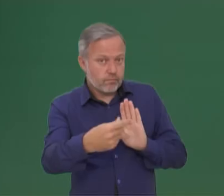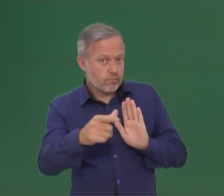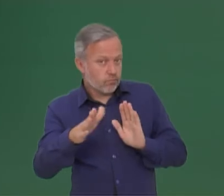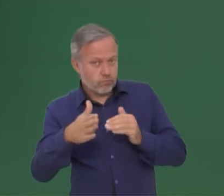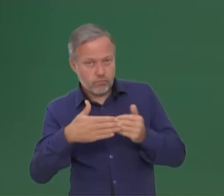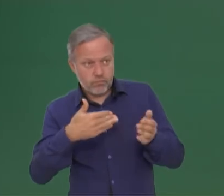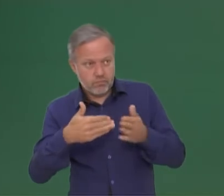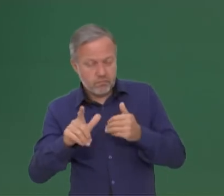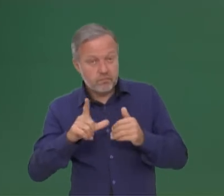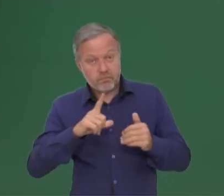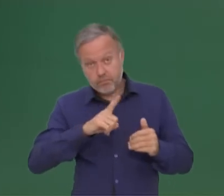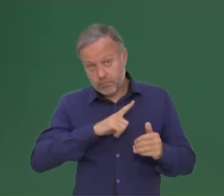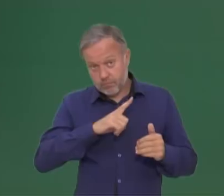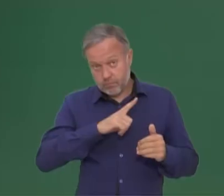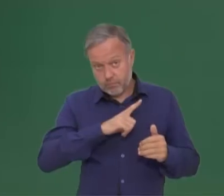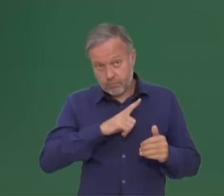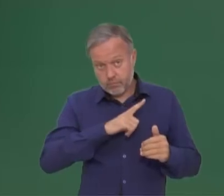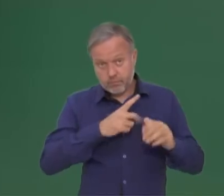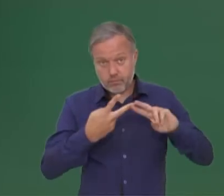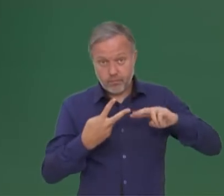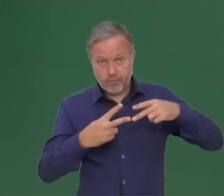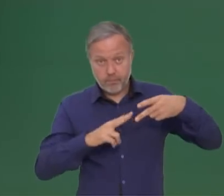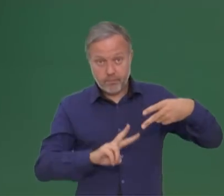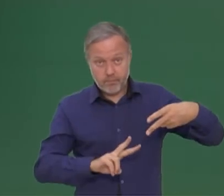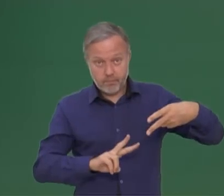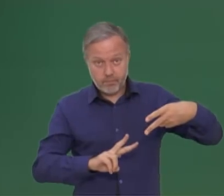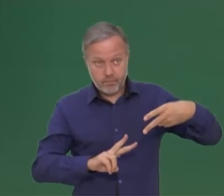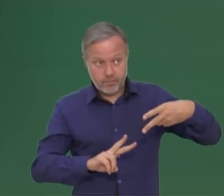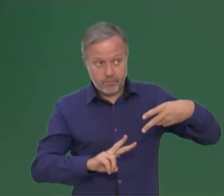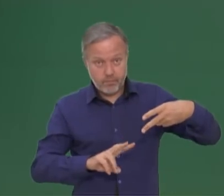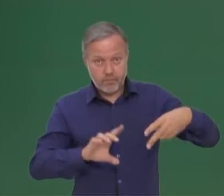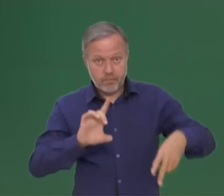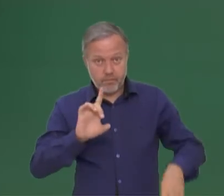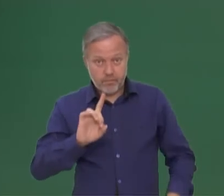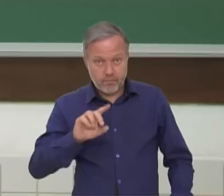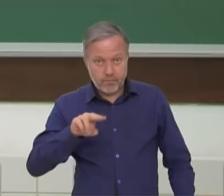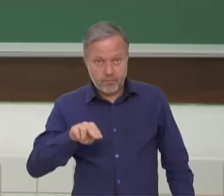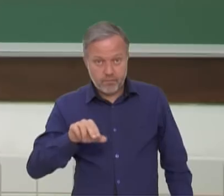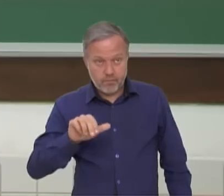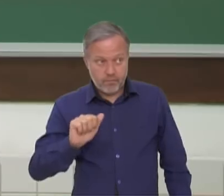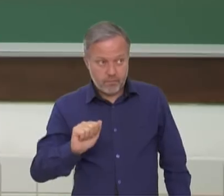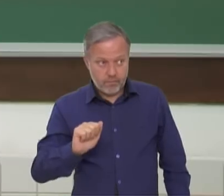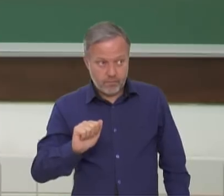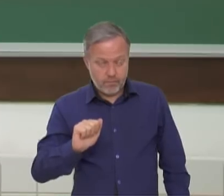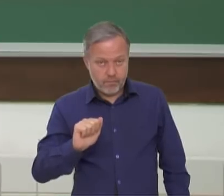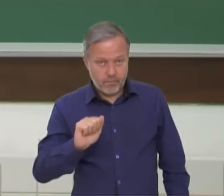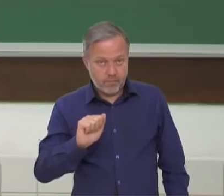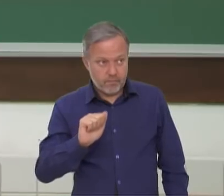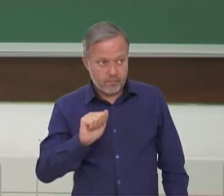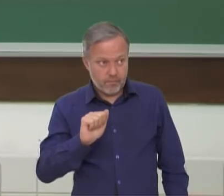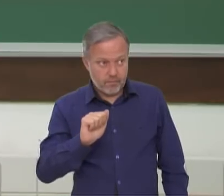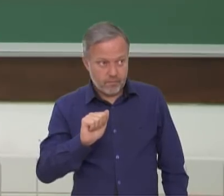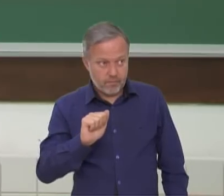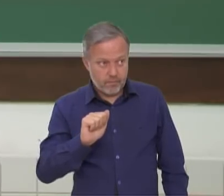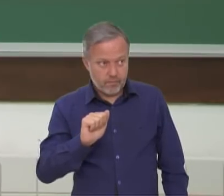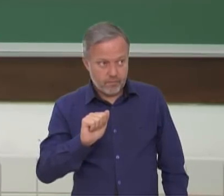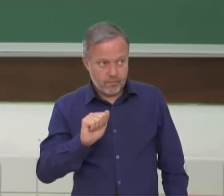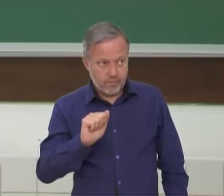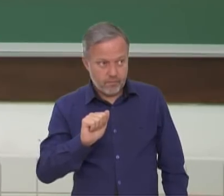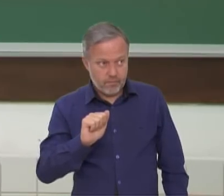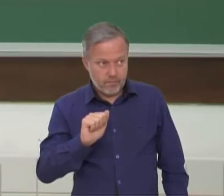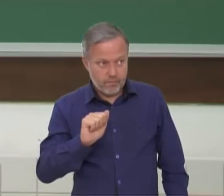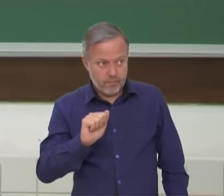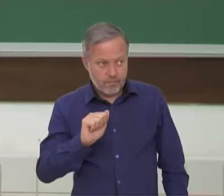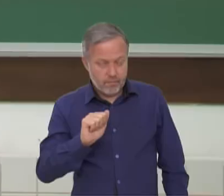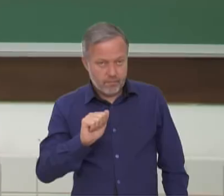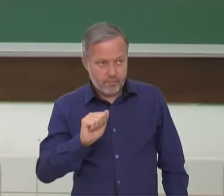ou vegetal, nós temos material genético. Vocês já ouviram falar no DNA? Ácido desoxirribonucleico? Que palavrão,